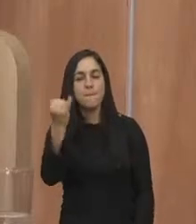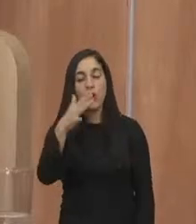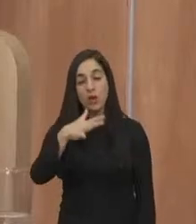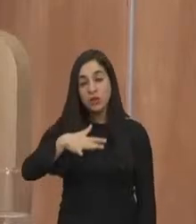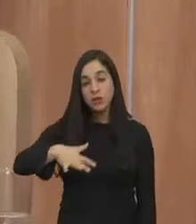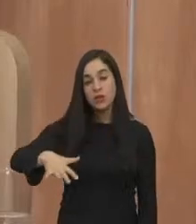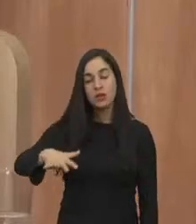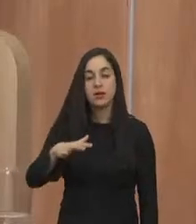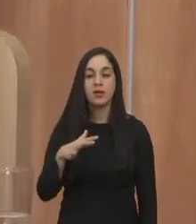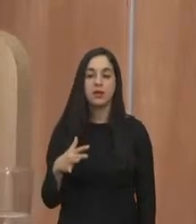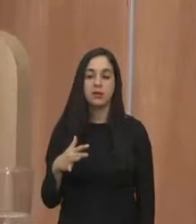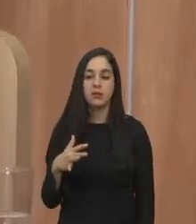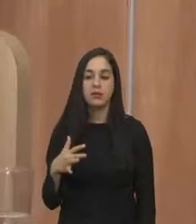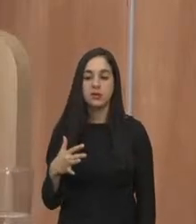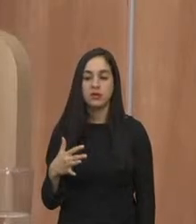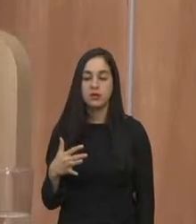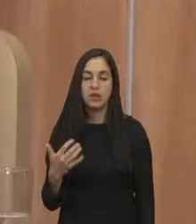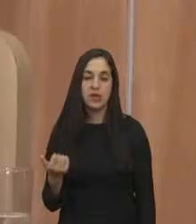Não tem